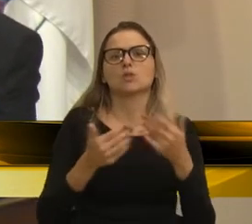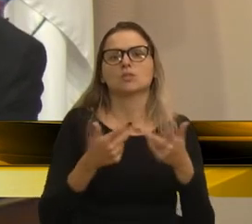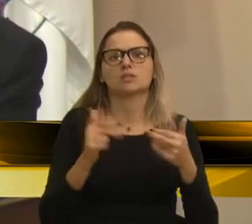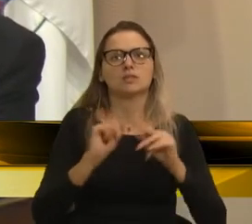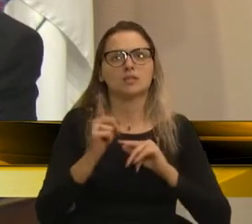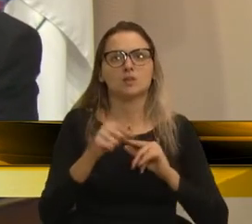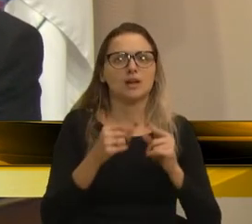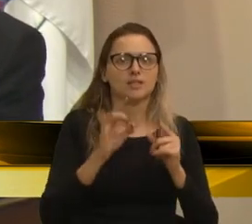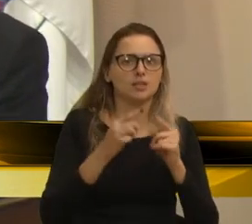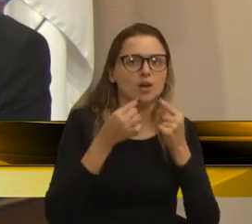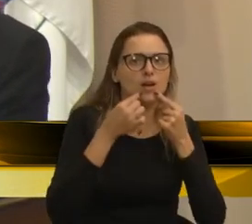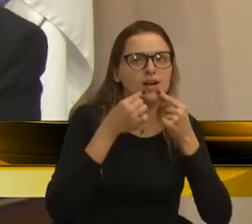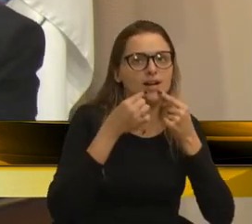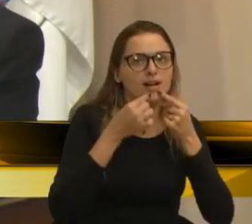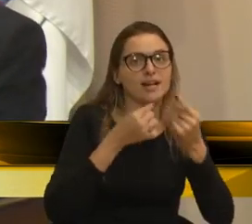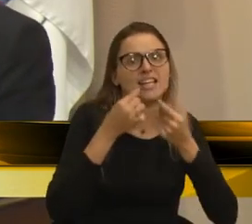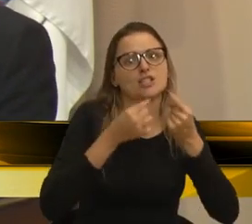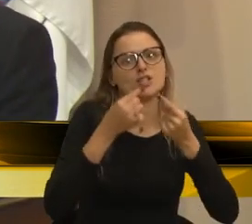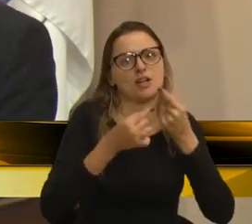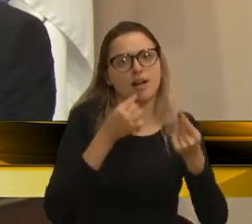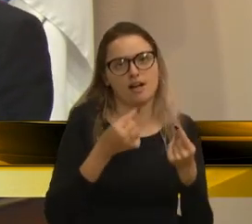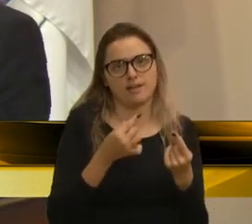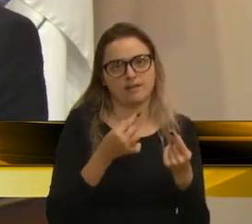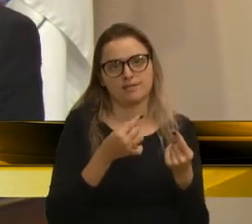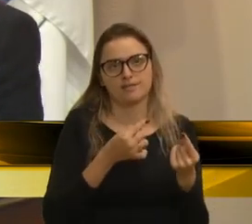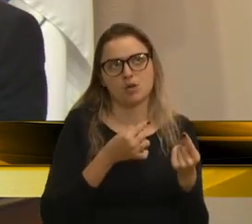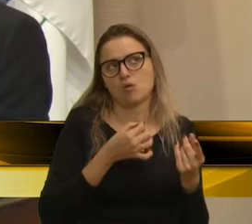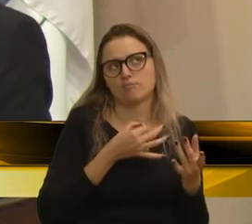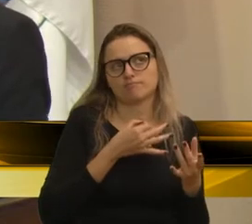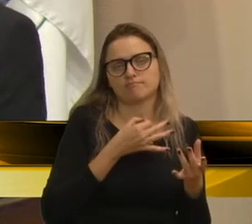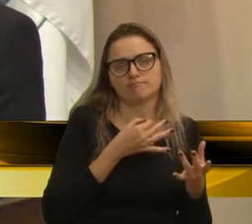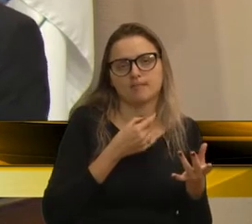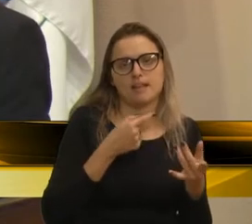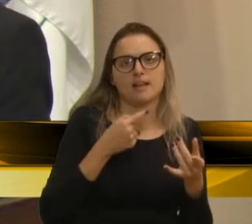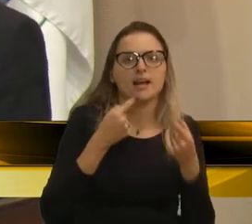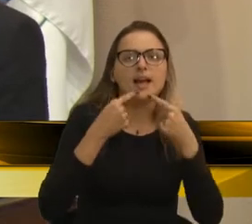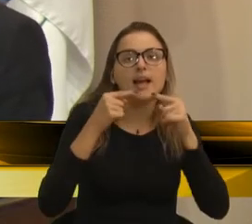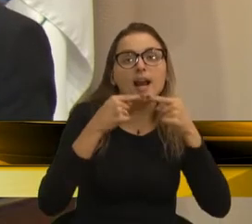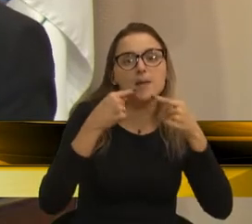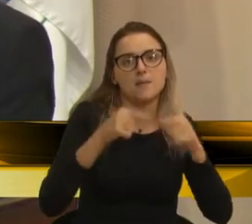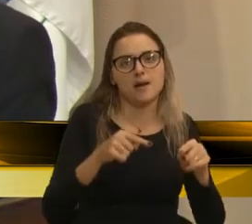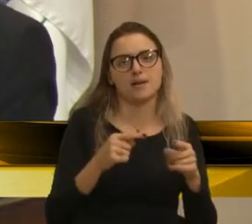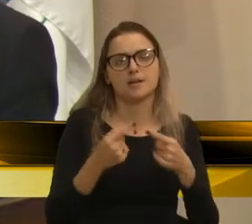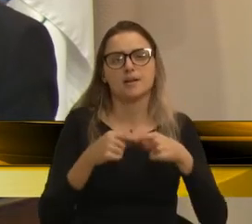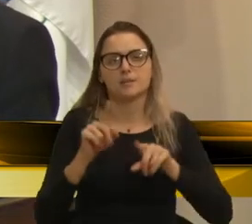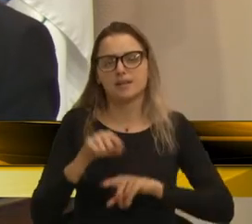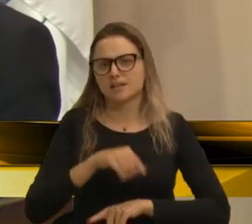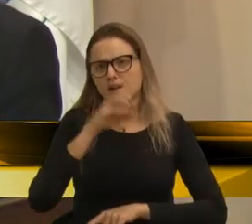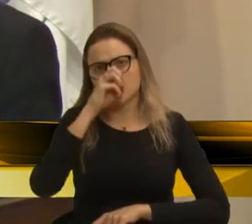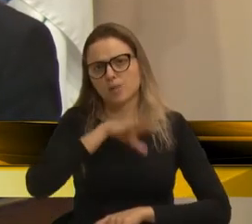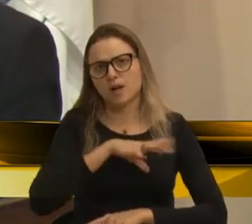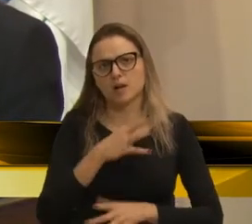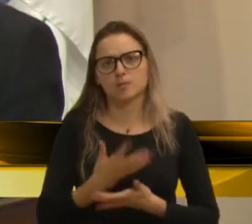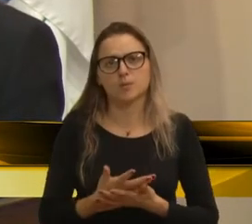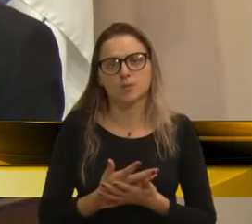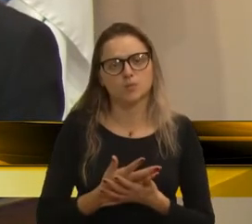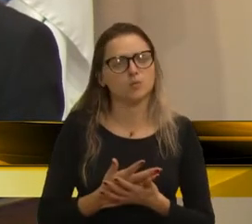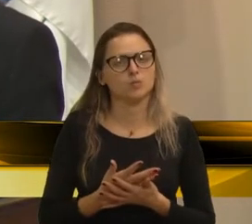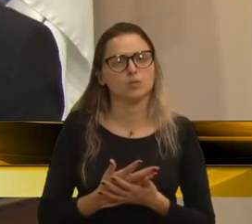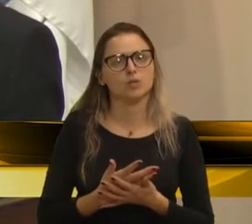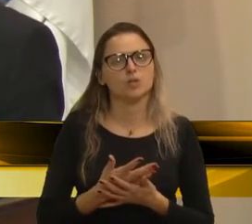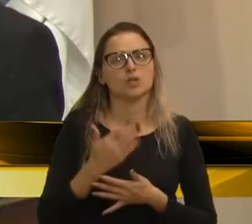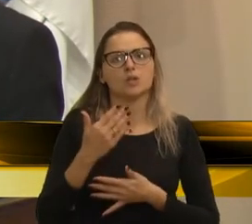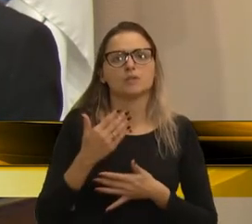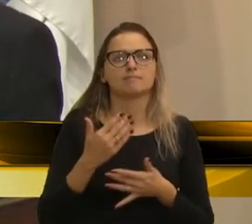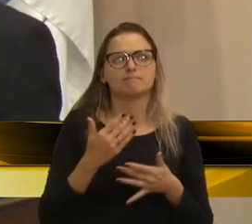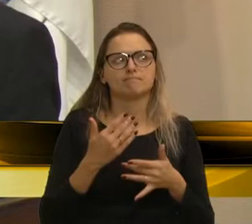criticar a ação de uma secretária e nem de um prefeito. É a gente trazer tudo isso para o contexto do absurdo que é isso no contexto do serviço